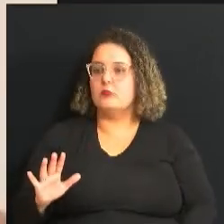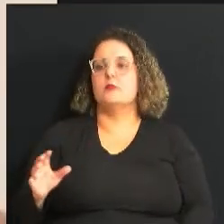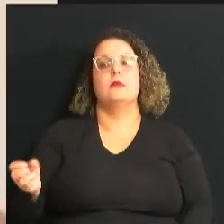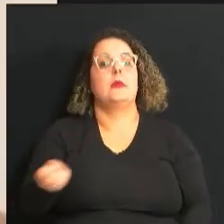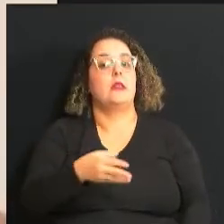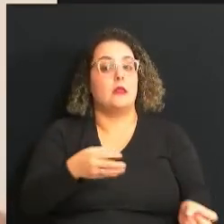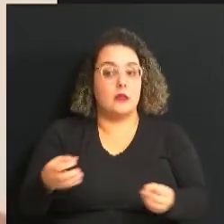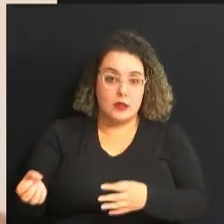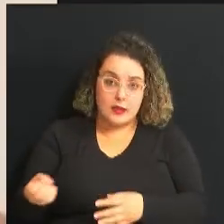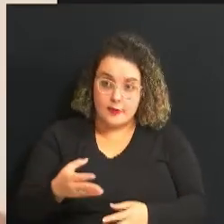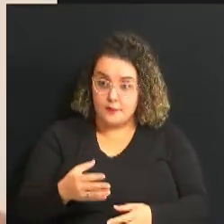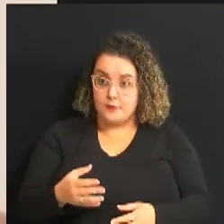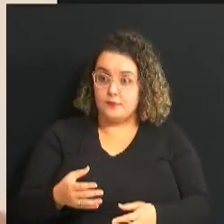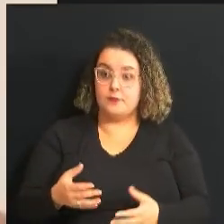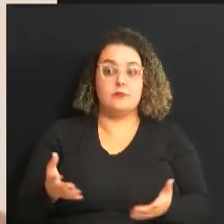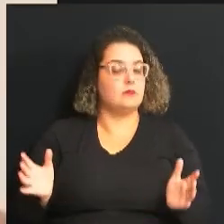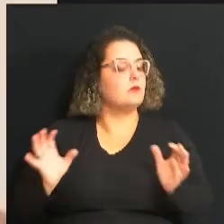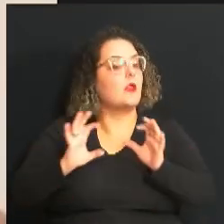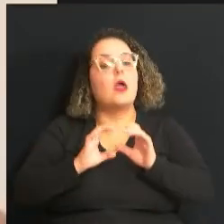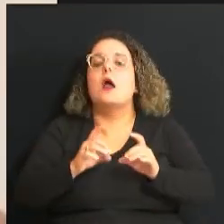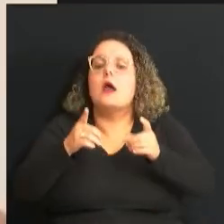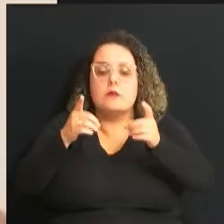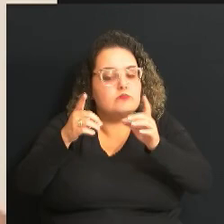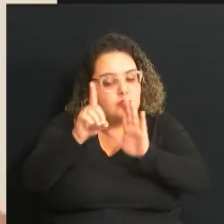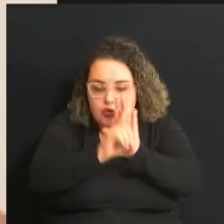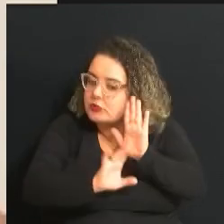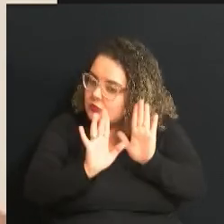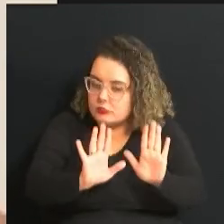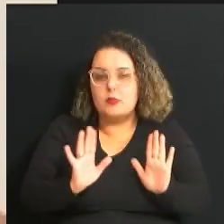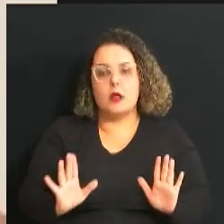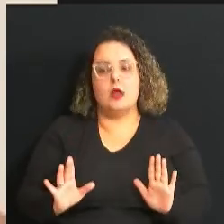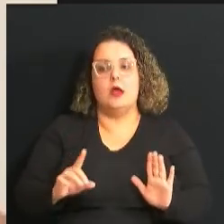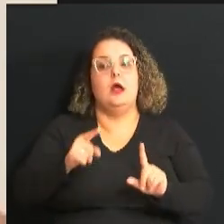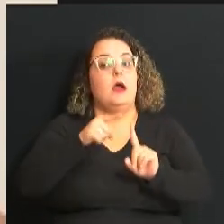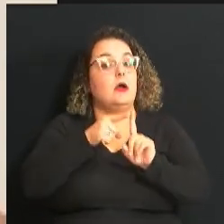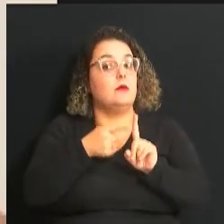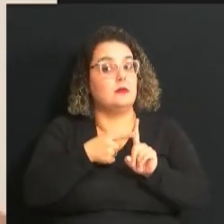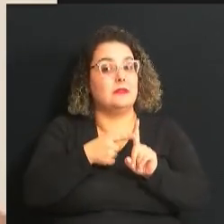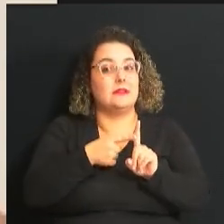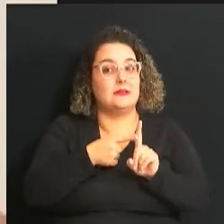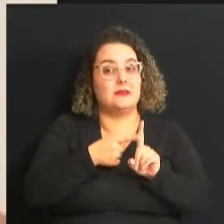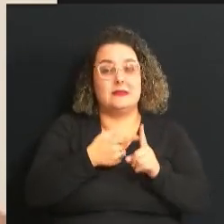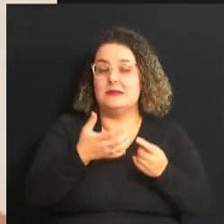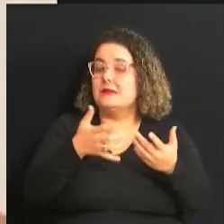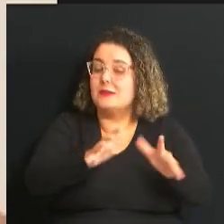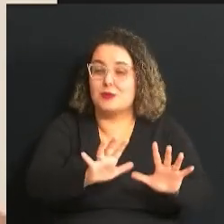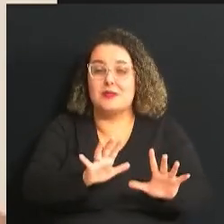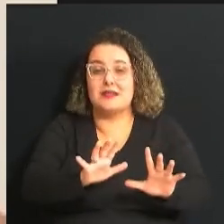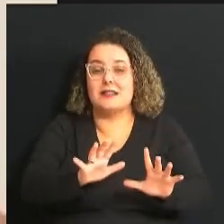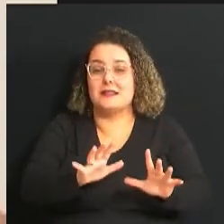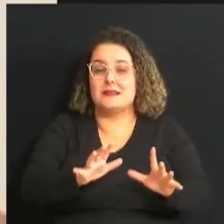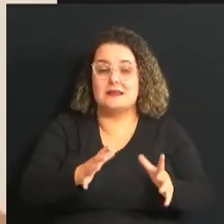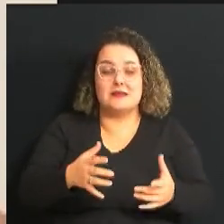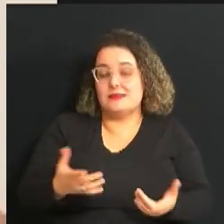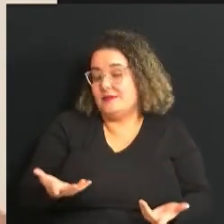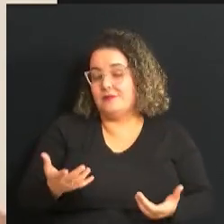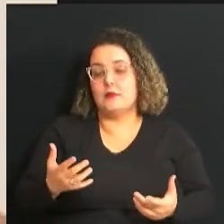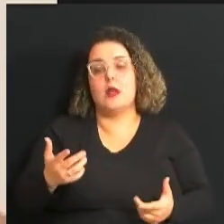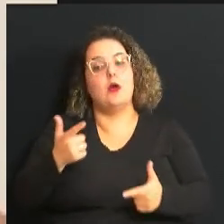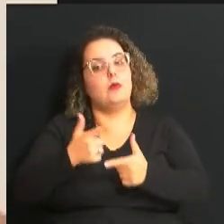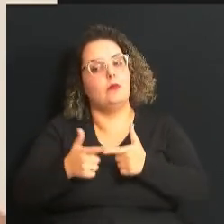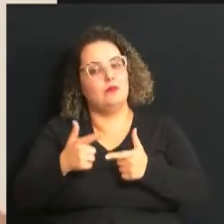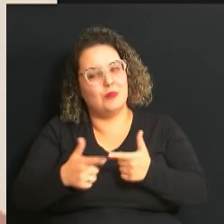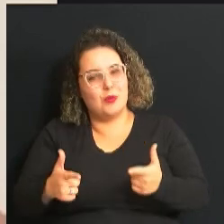gente não pode abrir mão dele. A gravidez não desejada e não planejada é um problema de saúde pública e é um problema pessoal